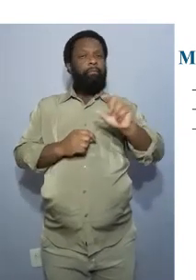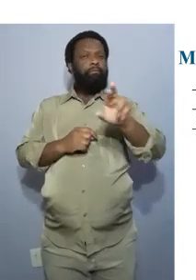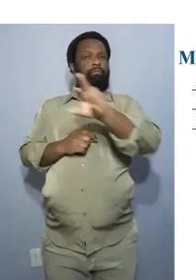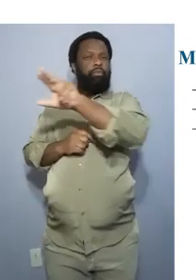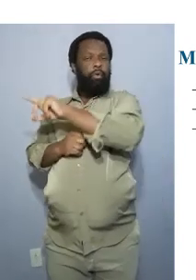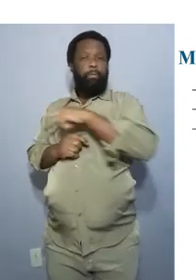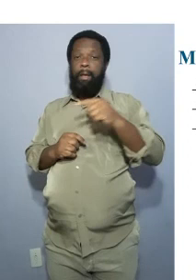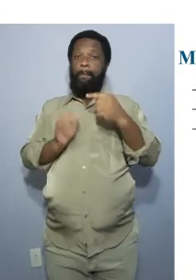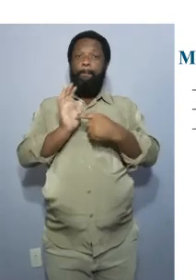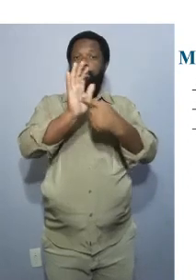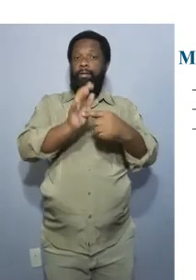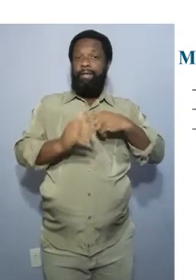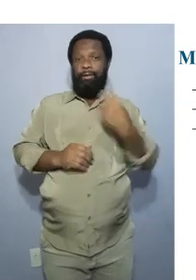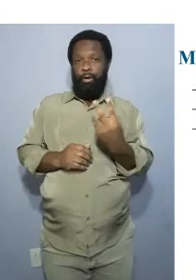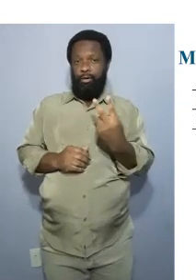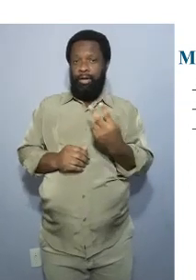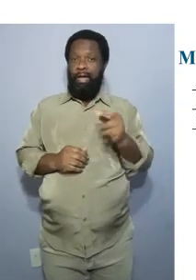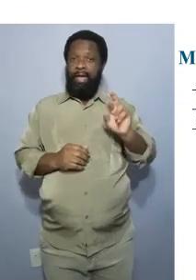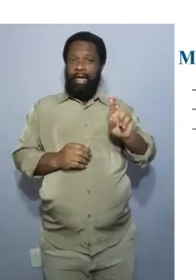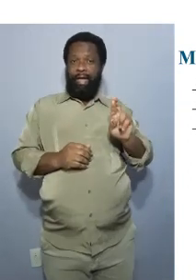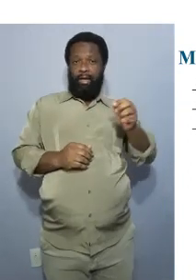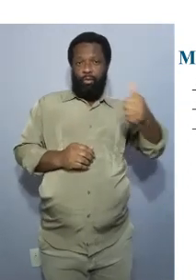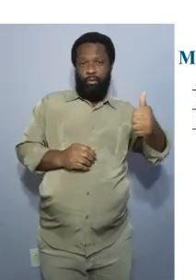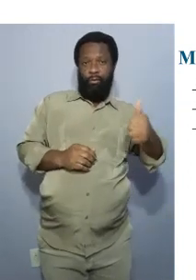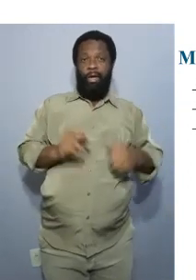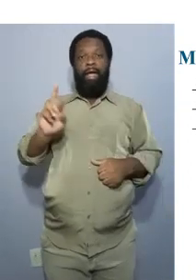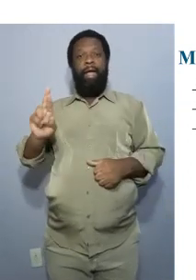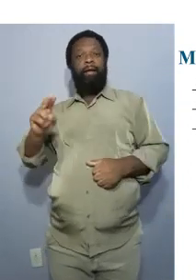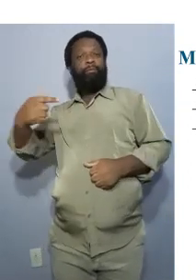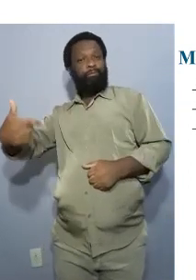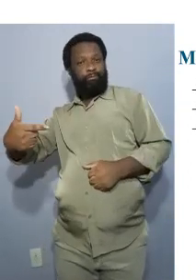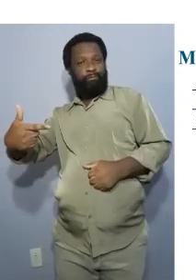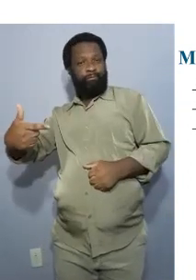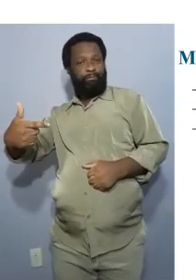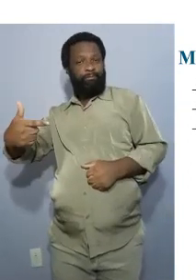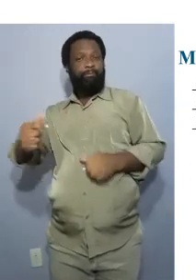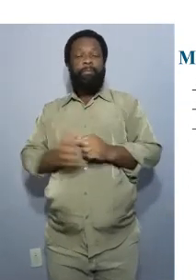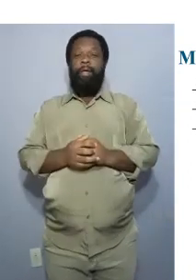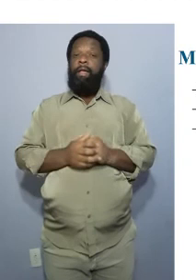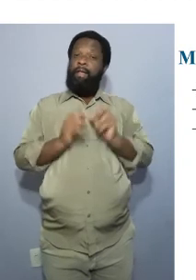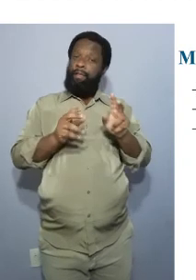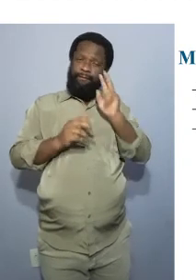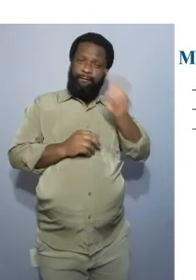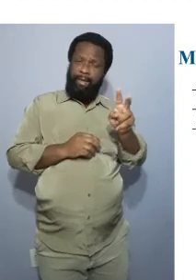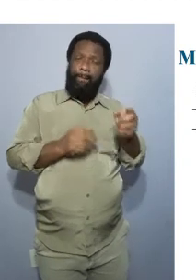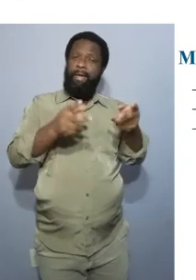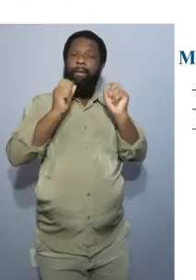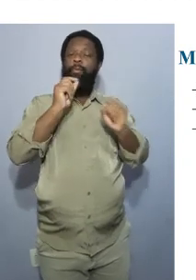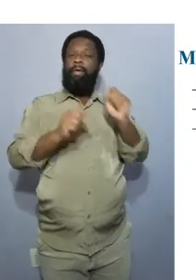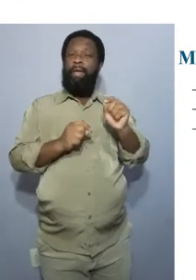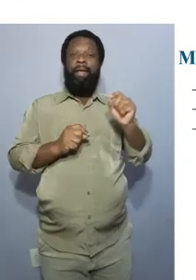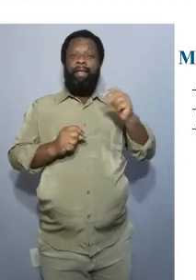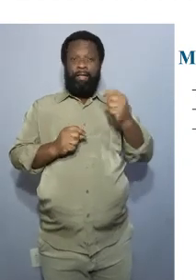tem outros raios aqui, mas mostrando, nós já temos dois. Um raio R1 e um raio R2. Já pela figura você